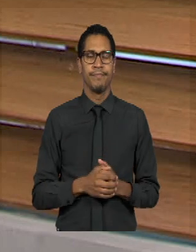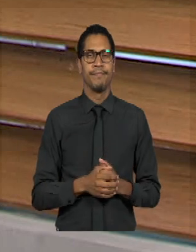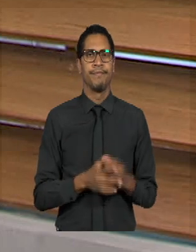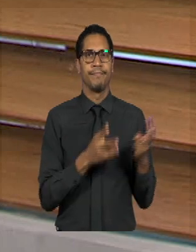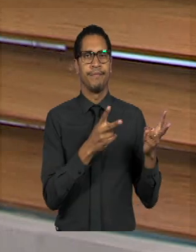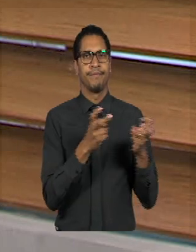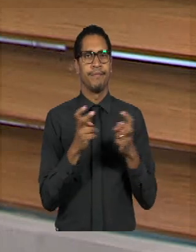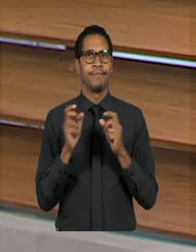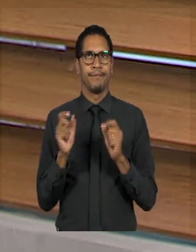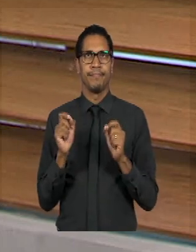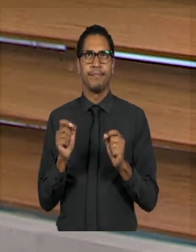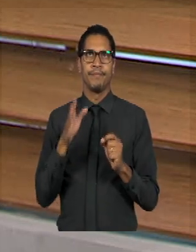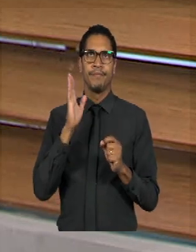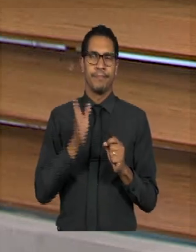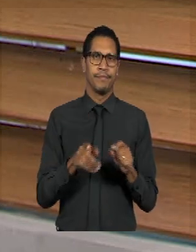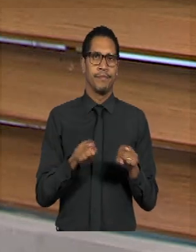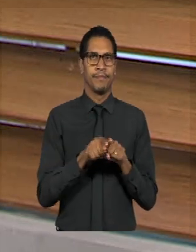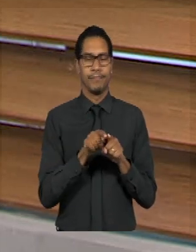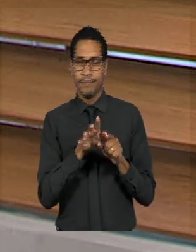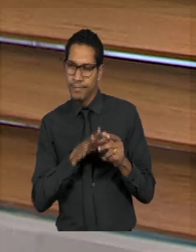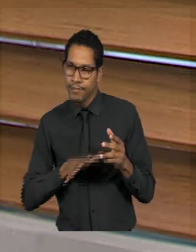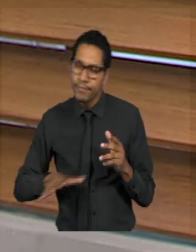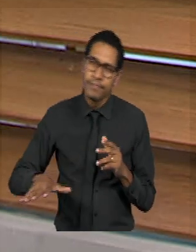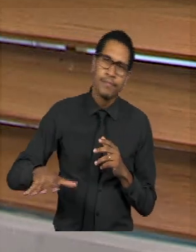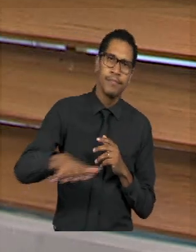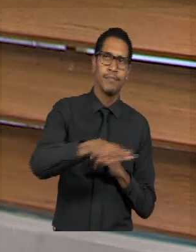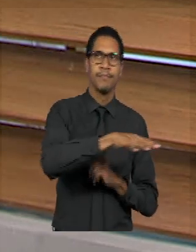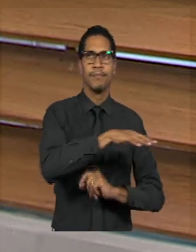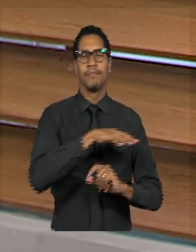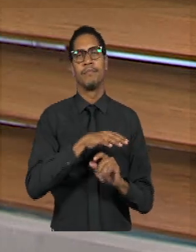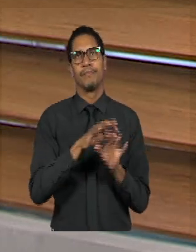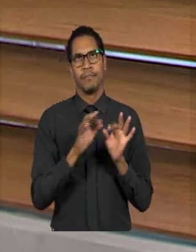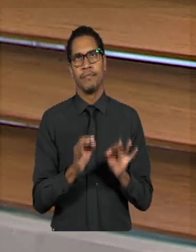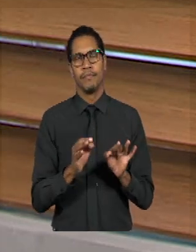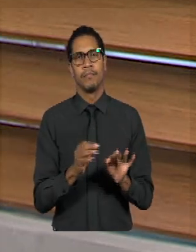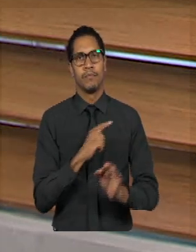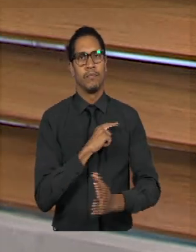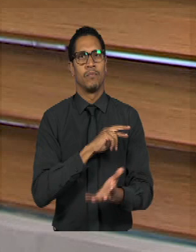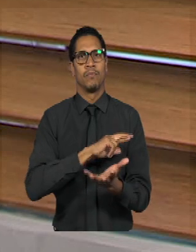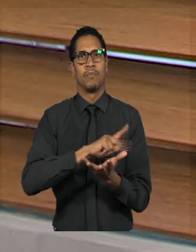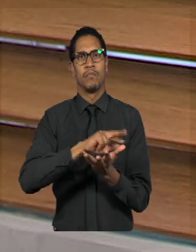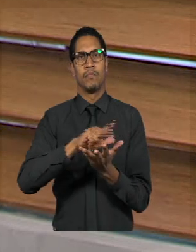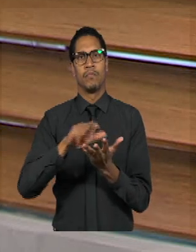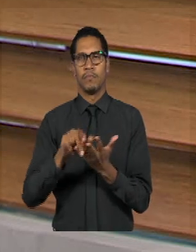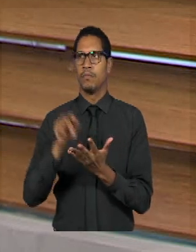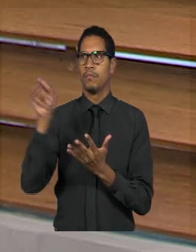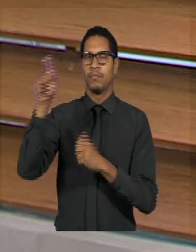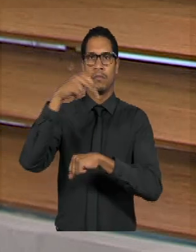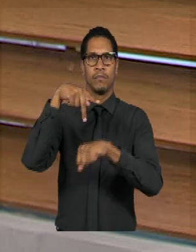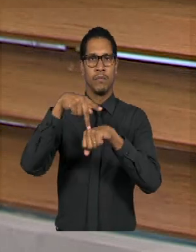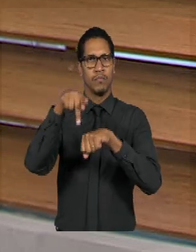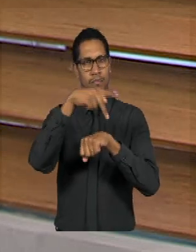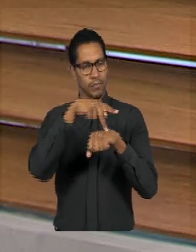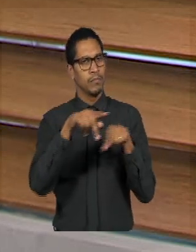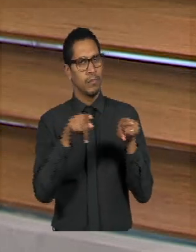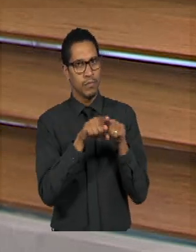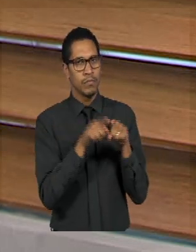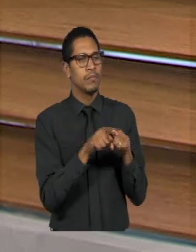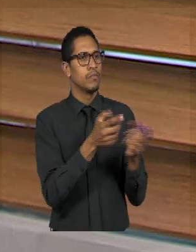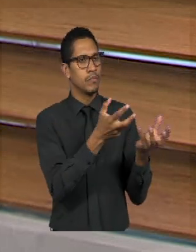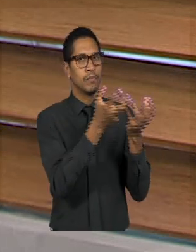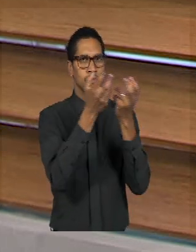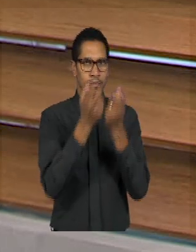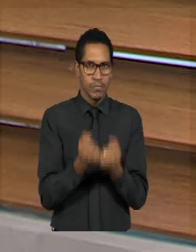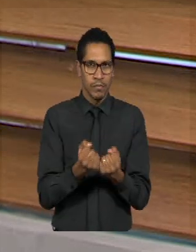tá tão abrangente que nós temos diversos países que já abraçam a